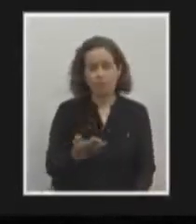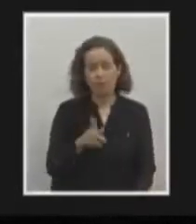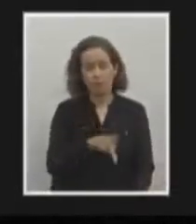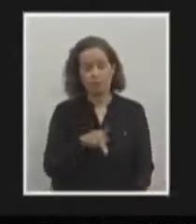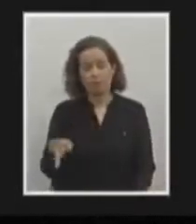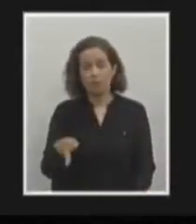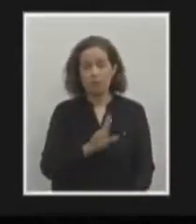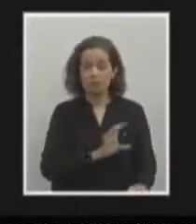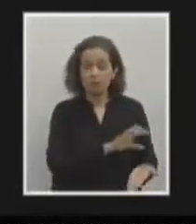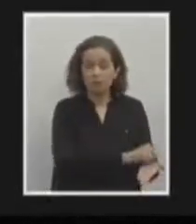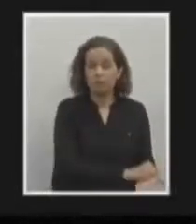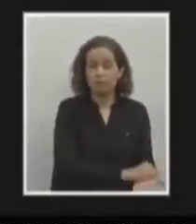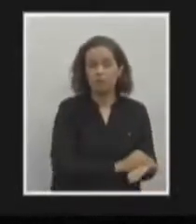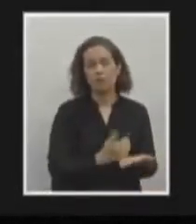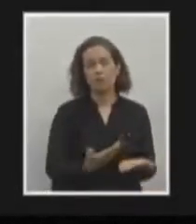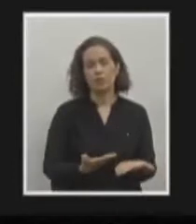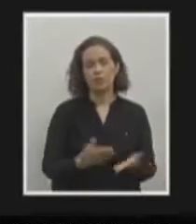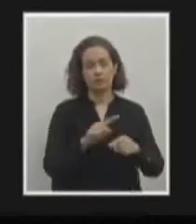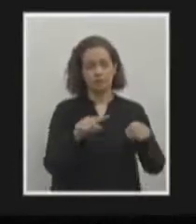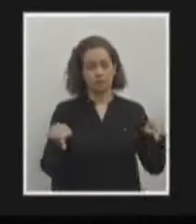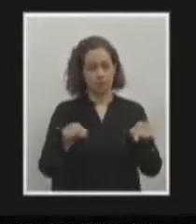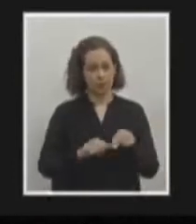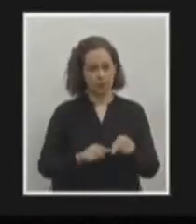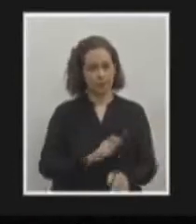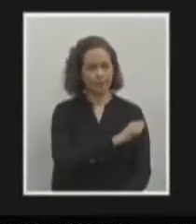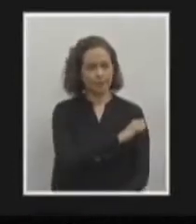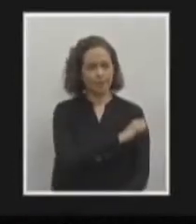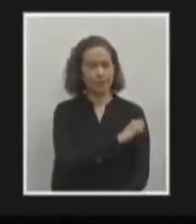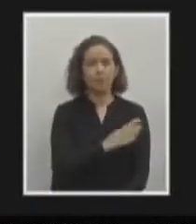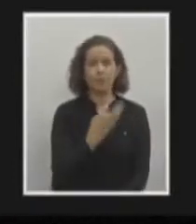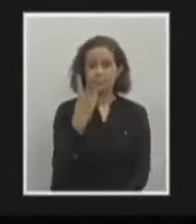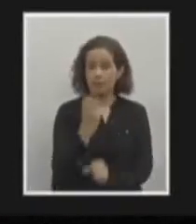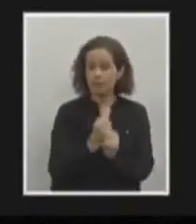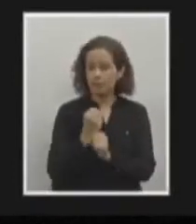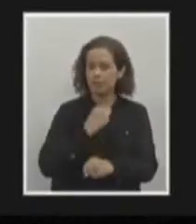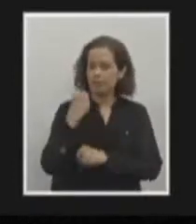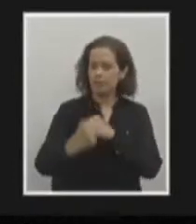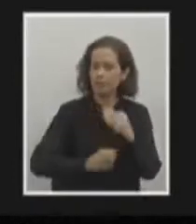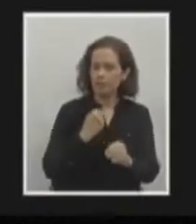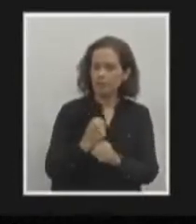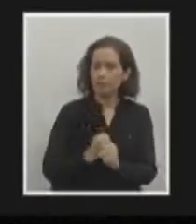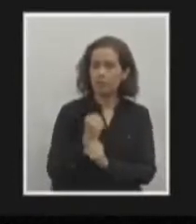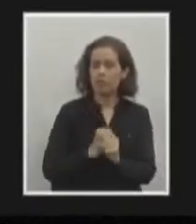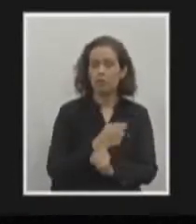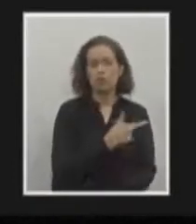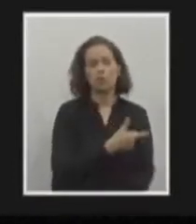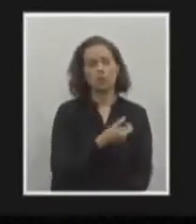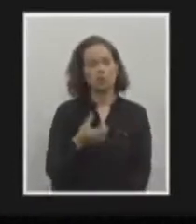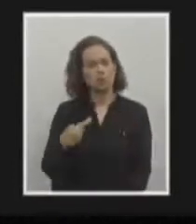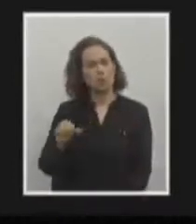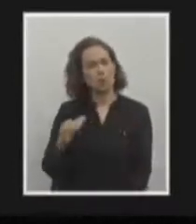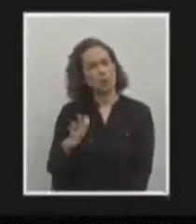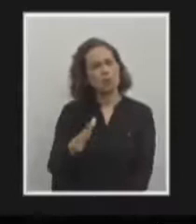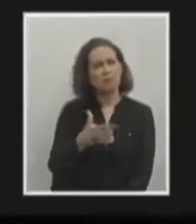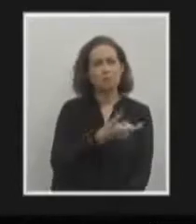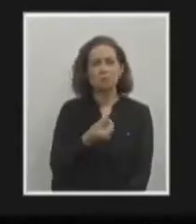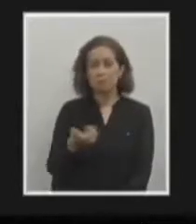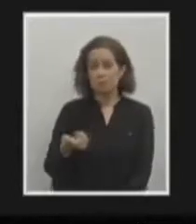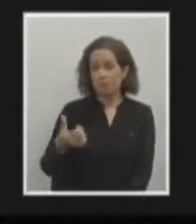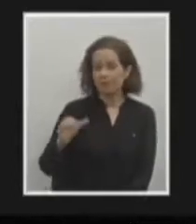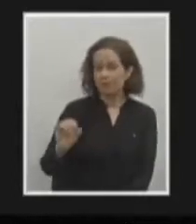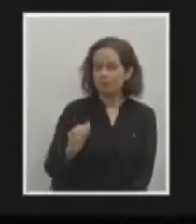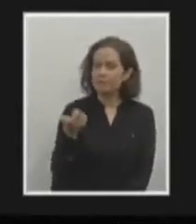turma. Após 3 anos de pedido, no ano de 2009 ou 10, se eu não me engano, eu